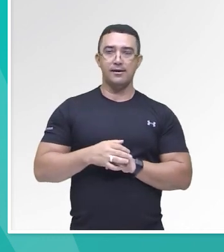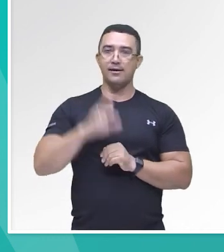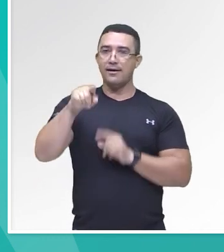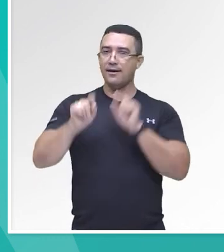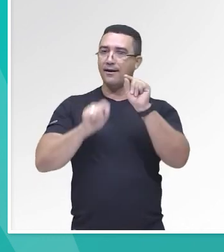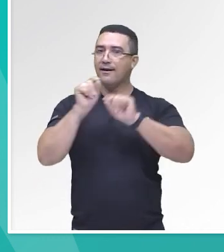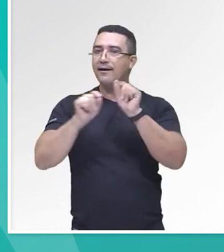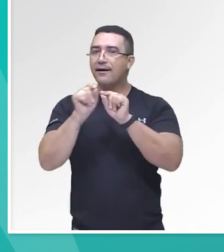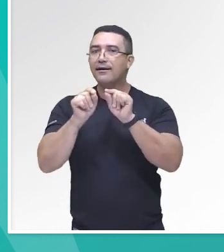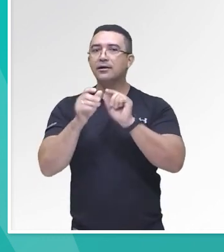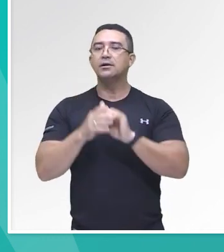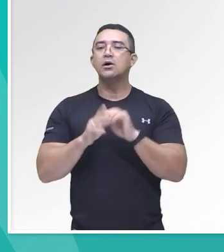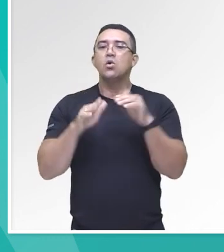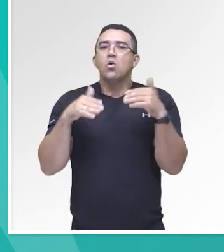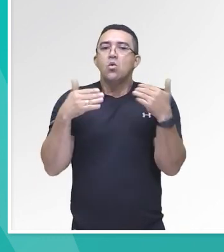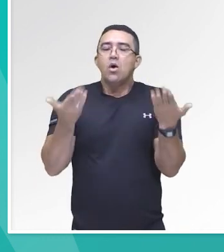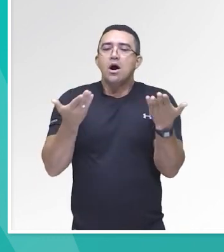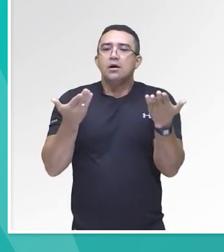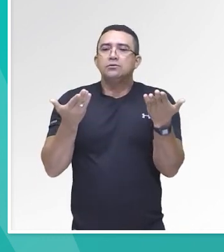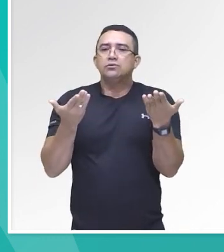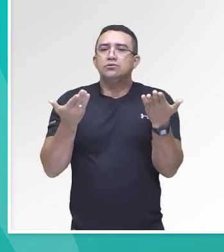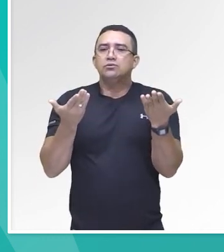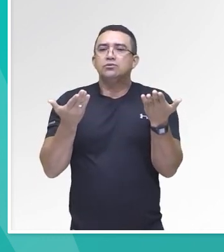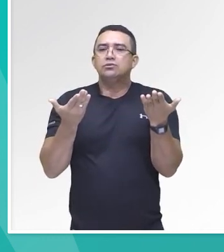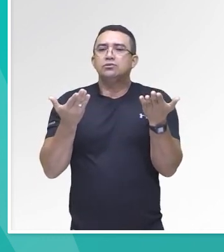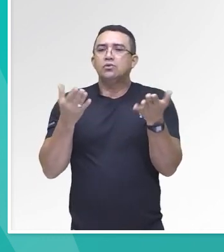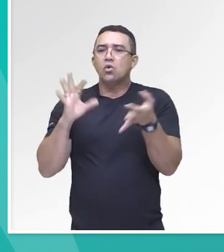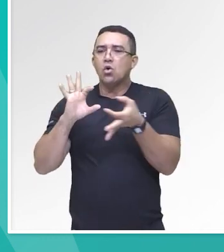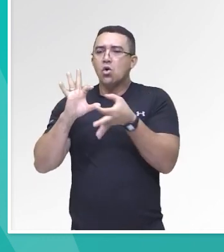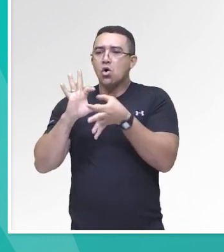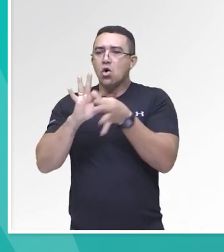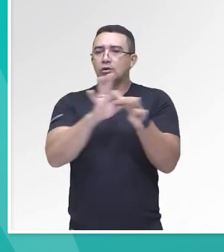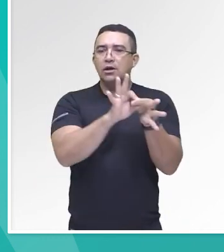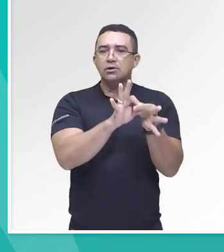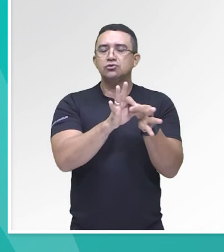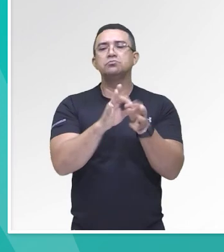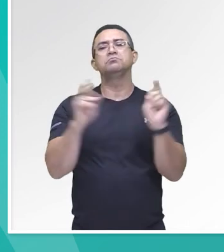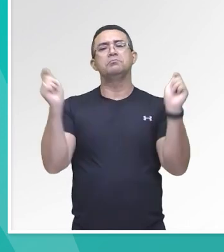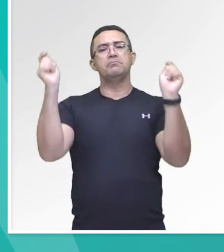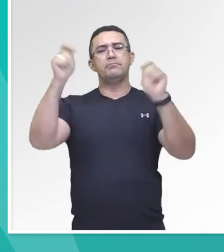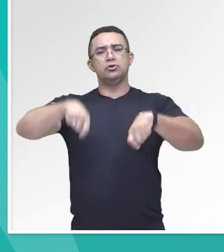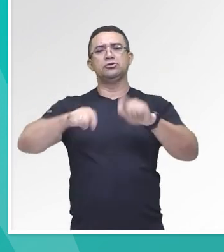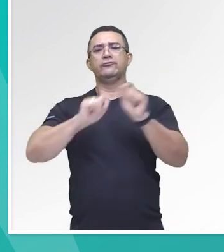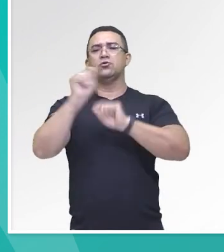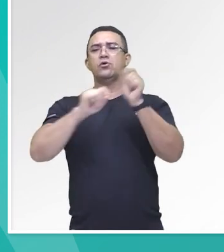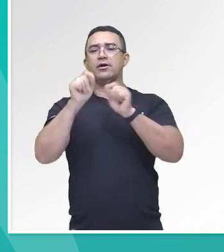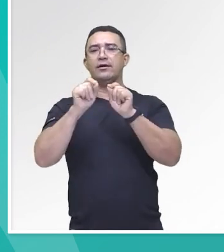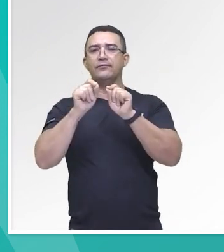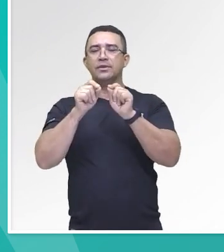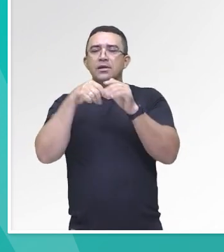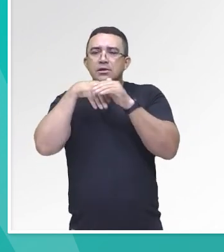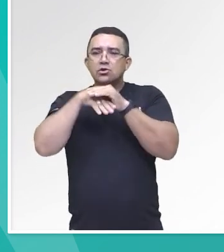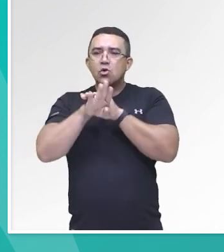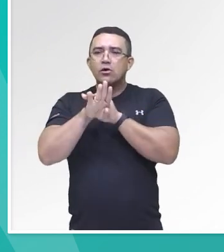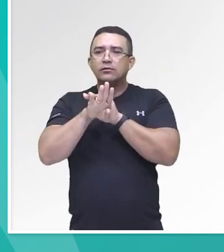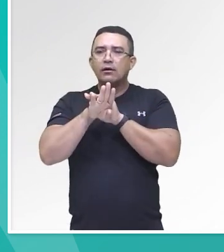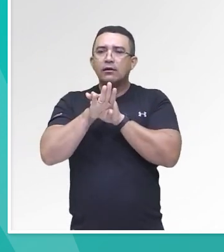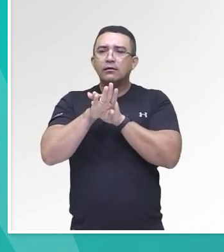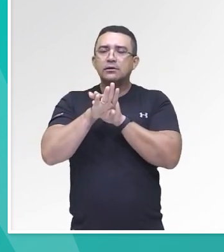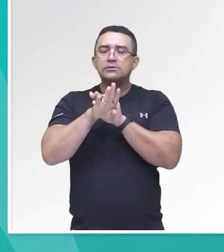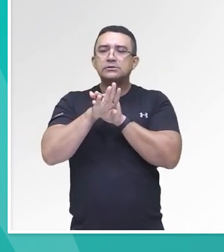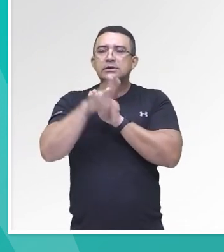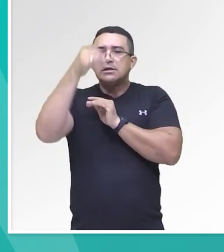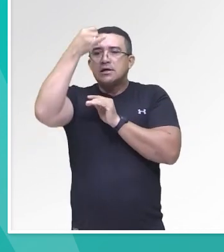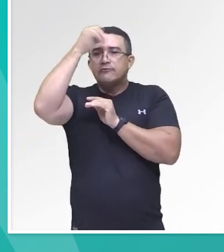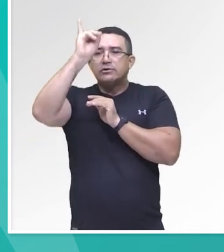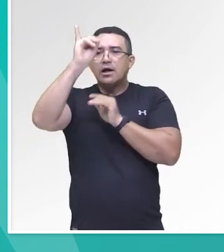é quando, contextualmente, eu consigo omitir uma parte do meu texto e essa omissão consegue